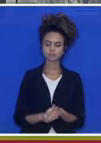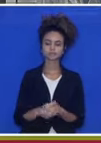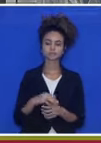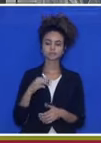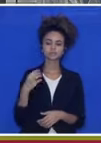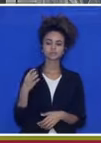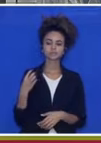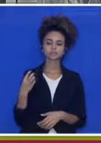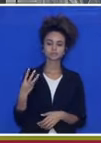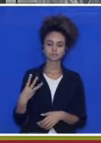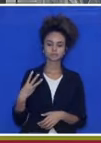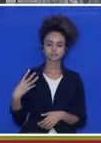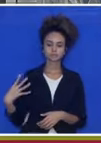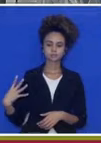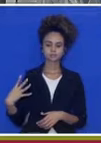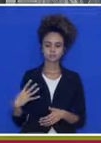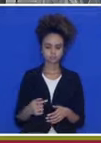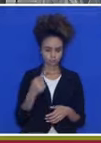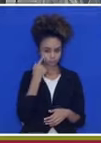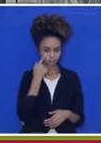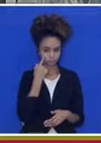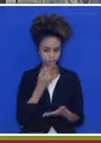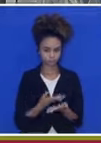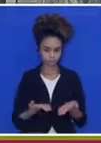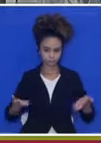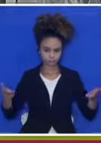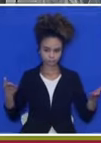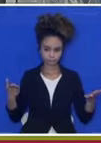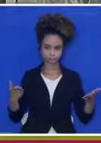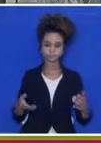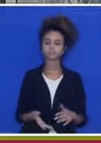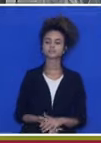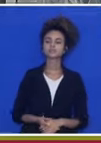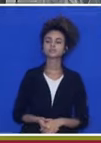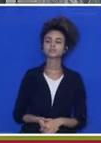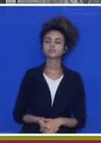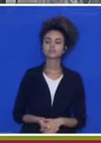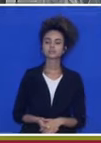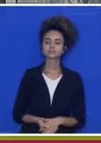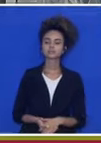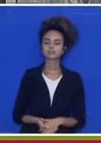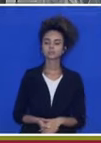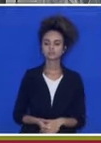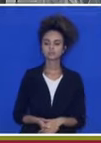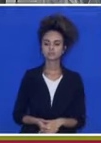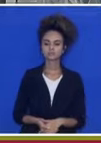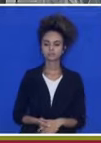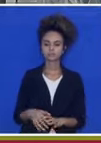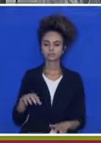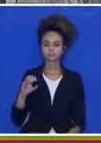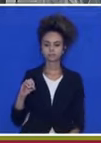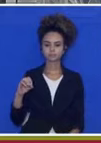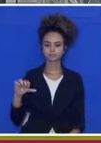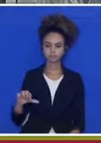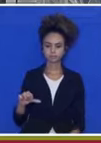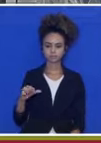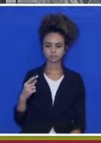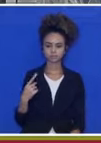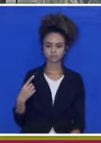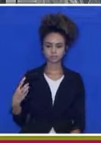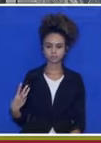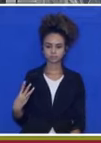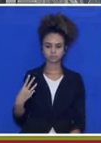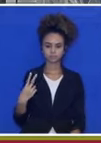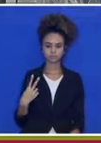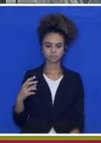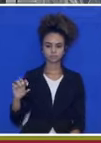marrom 34. Vamos confirmar as 6 dezenas sorteadas no primeiro sorteio da dupla cena. 09,